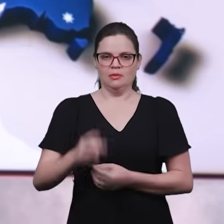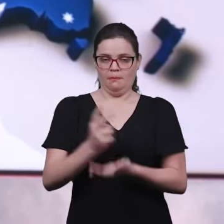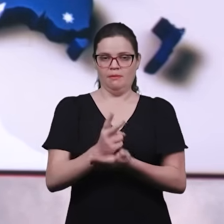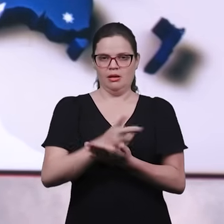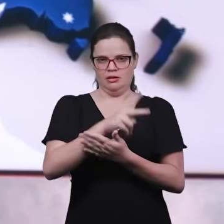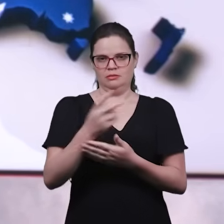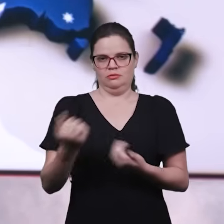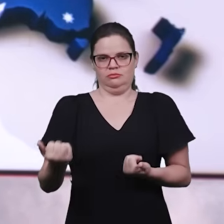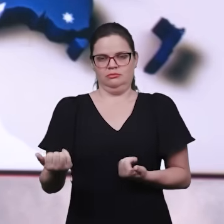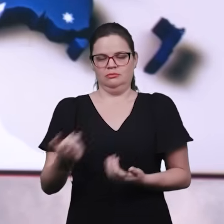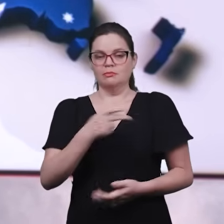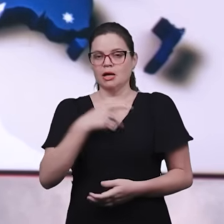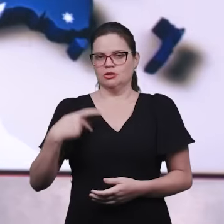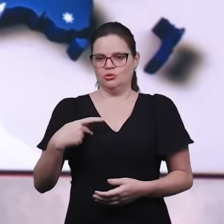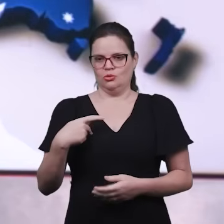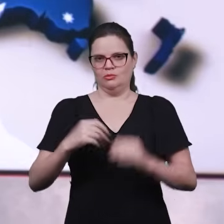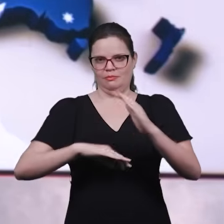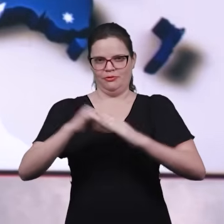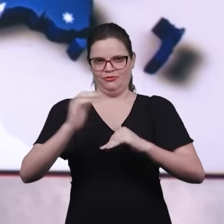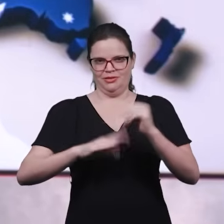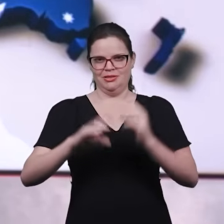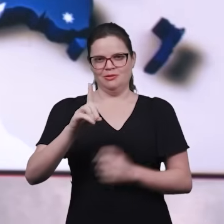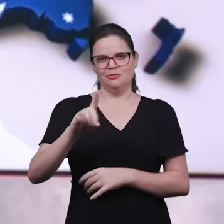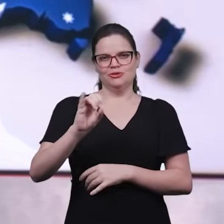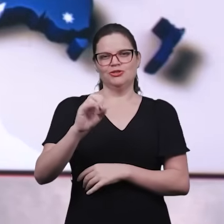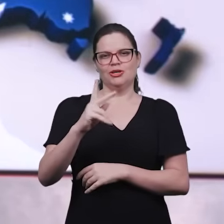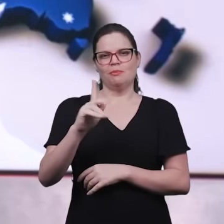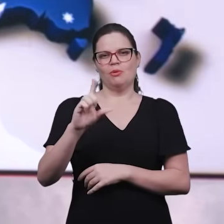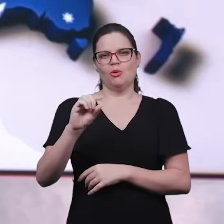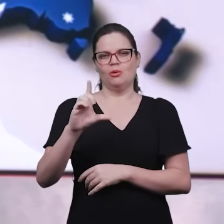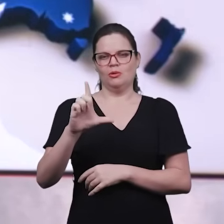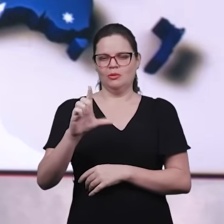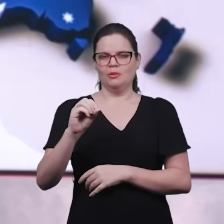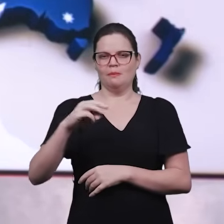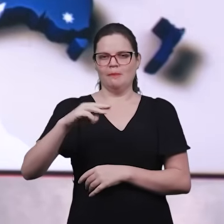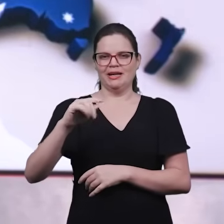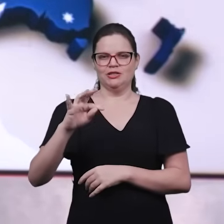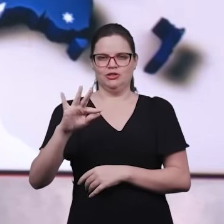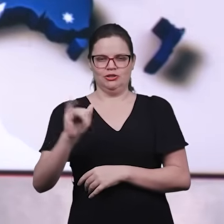à carreira diplomática, foi